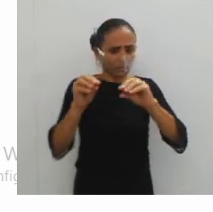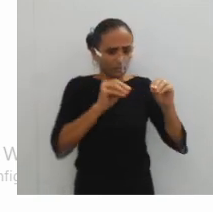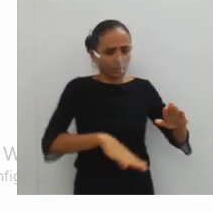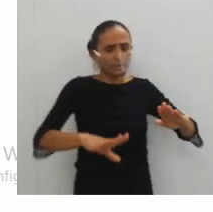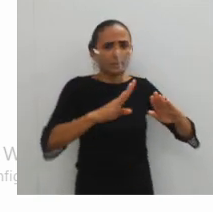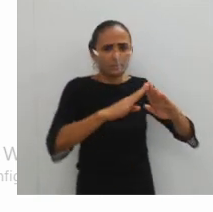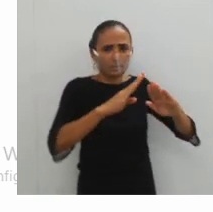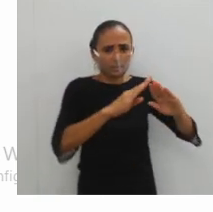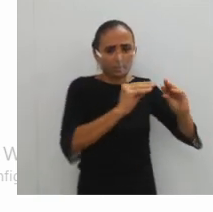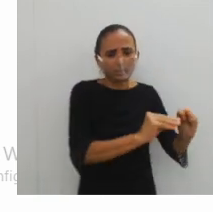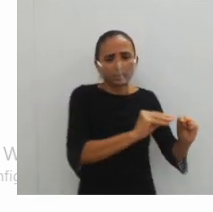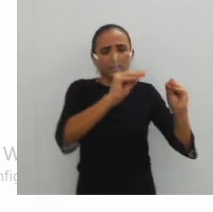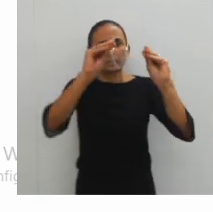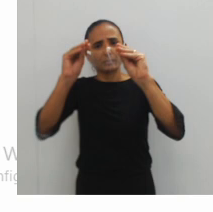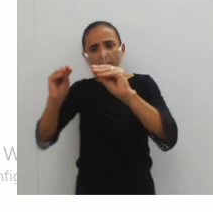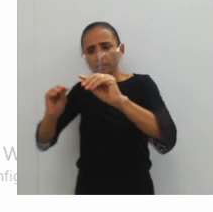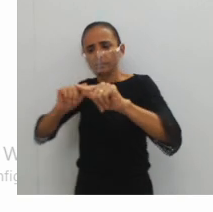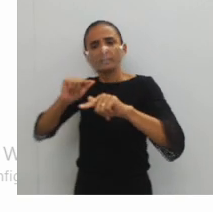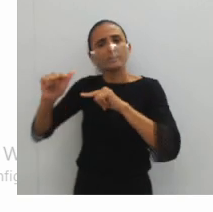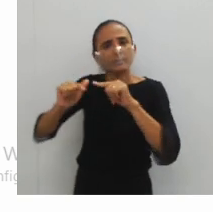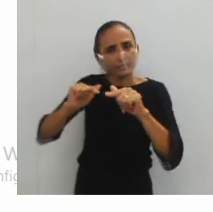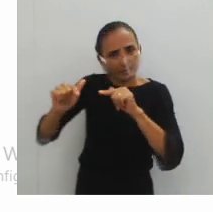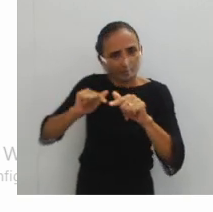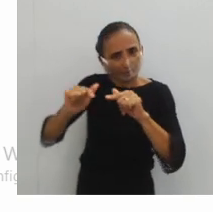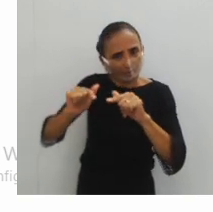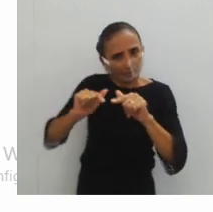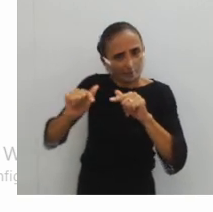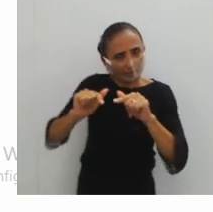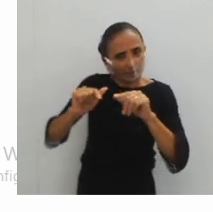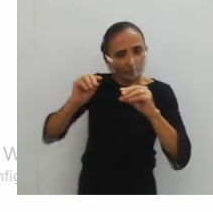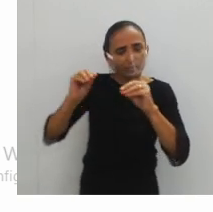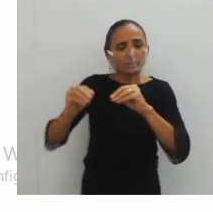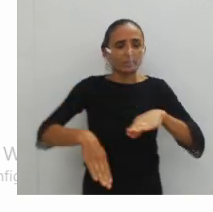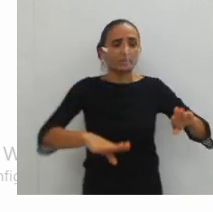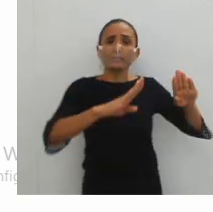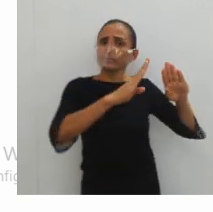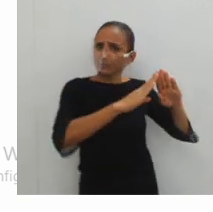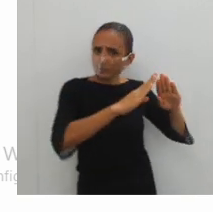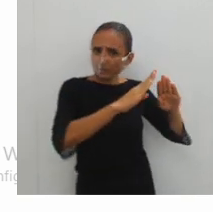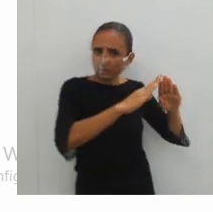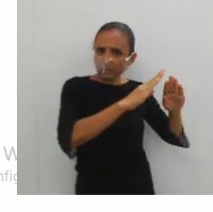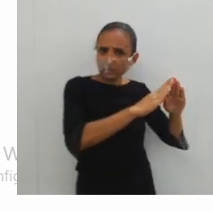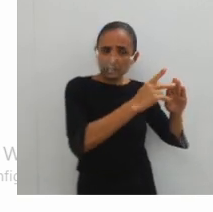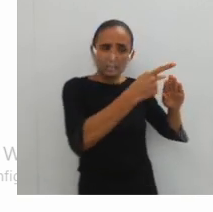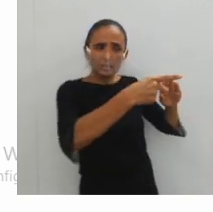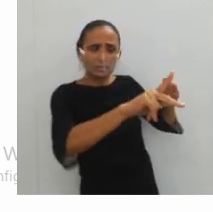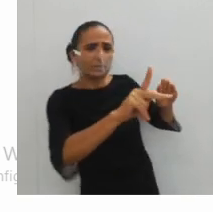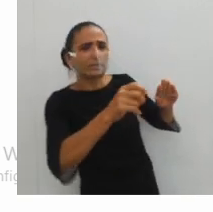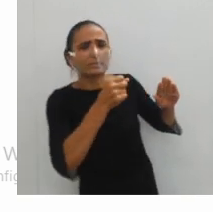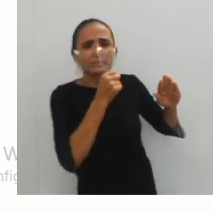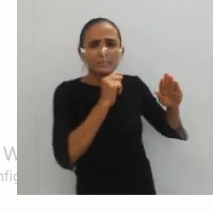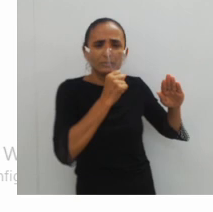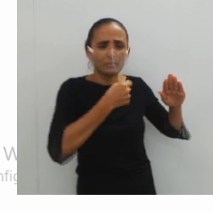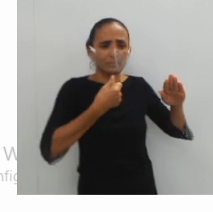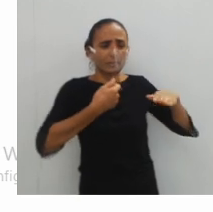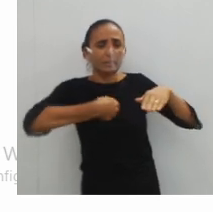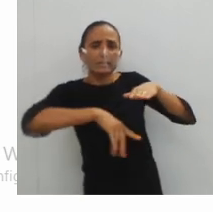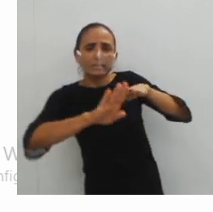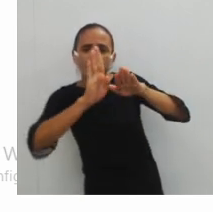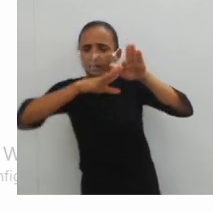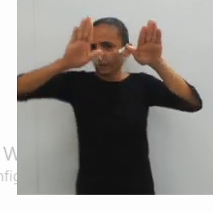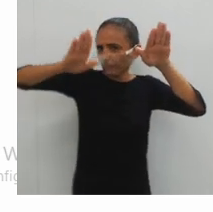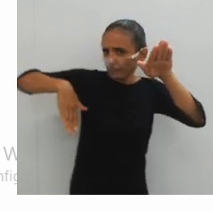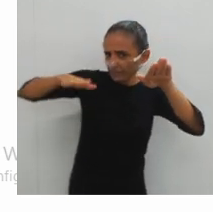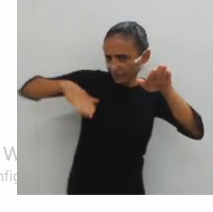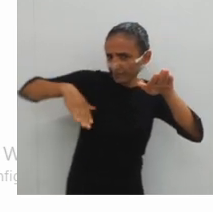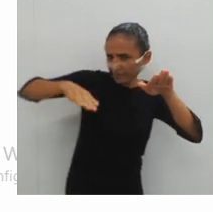sua casa para o trabalho? Você já saiu da sua casa ou da casa do seu avô para ir à praia? Você